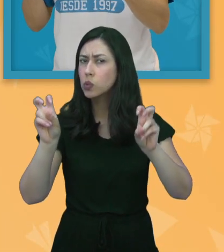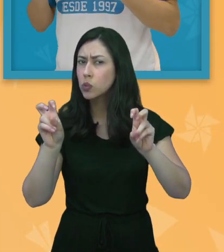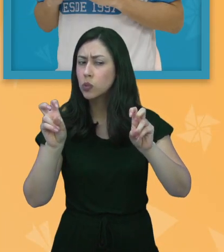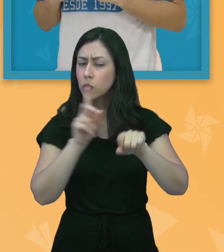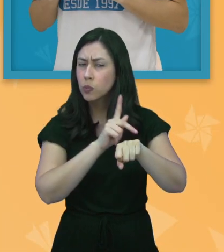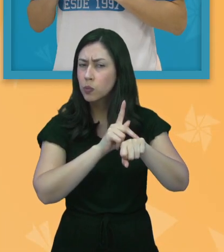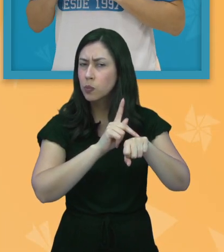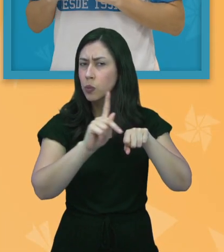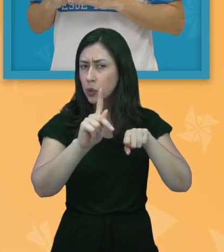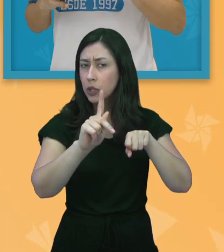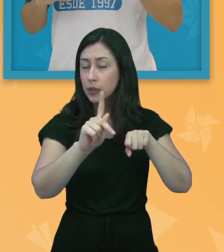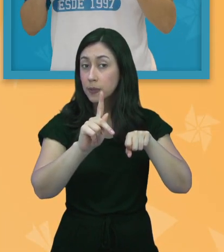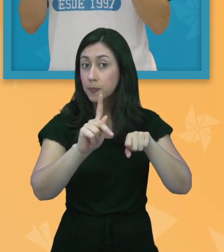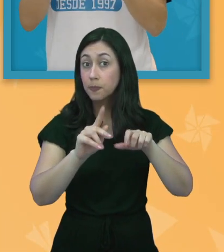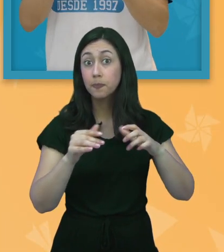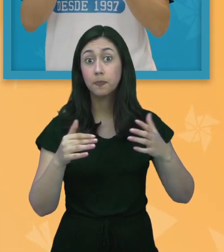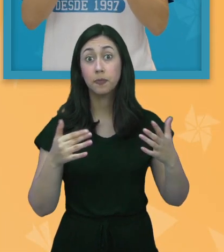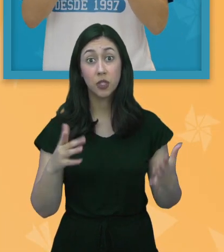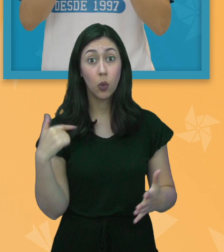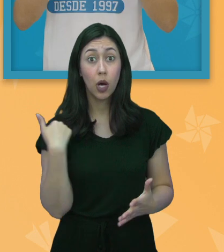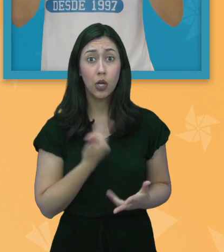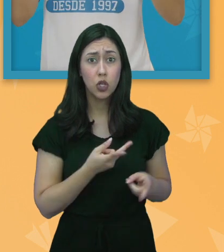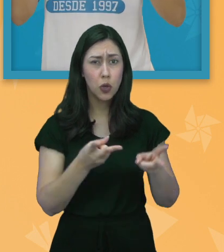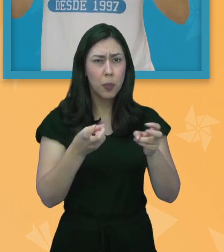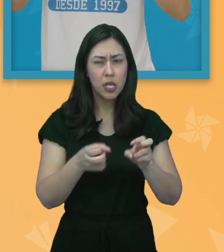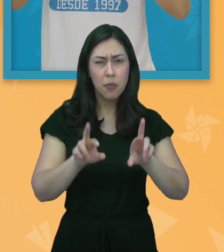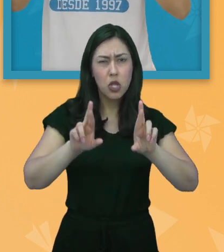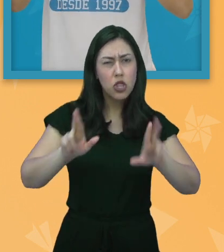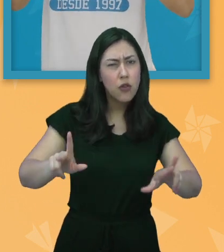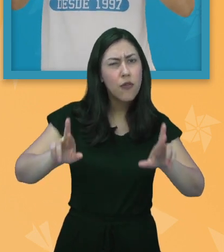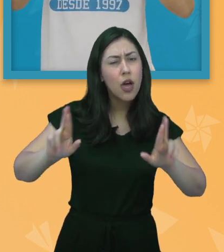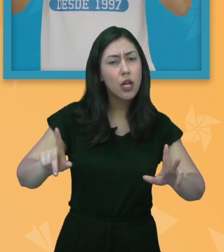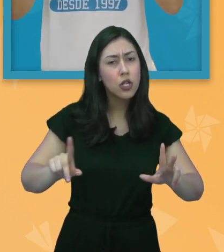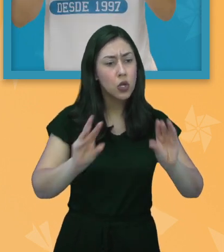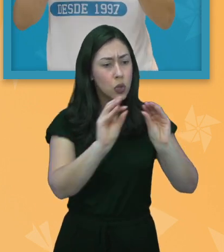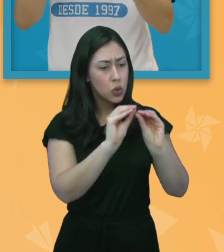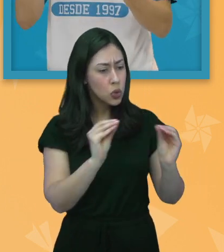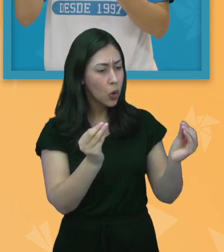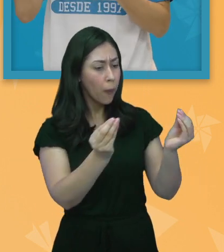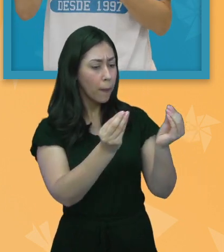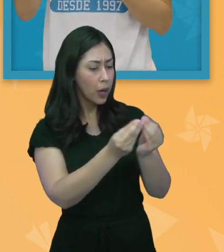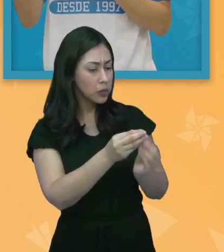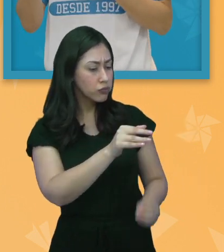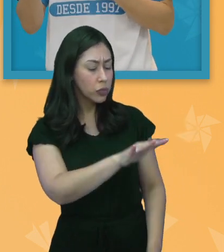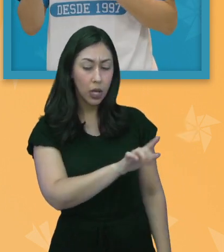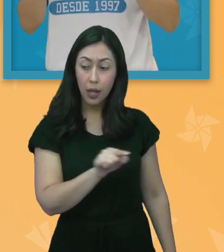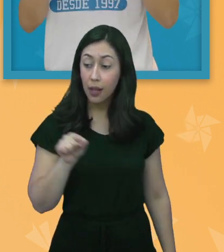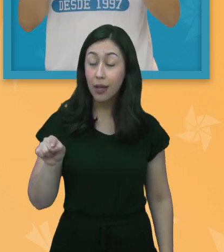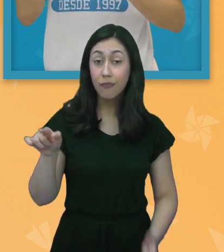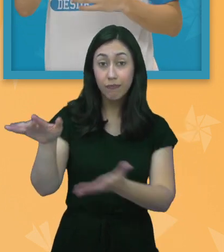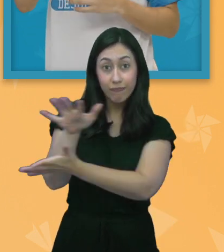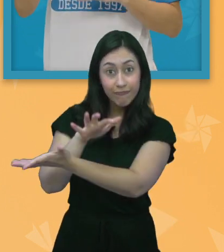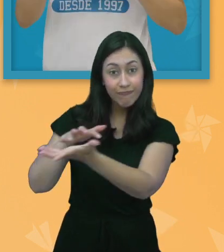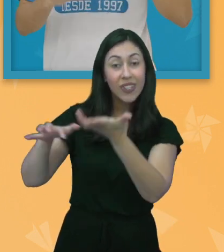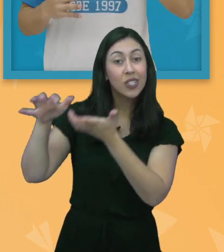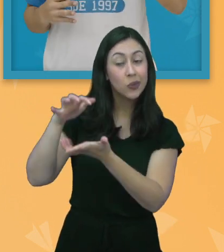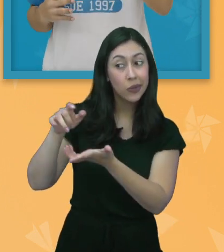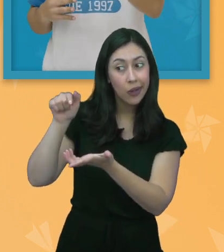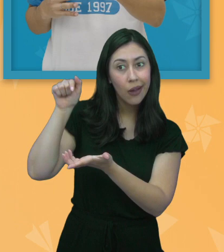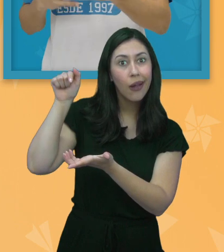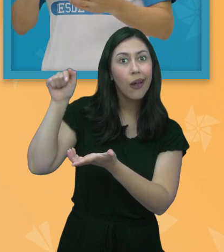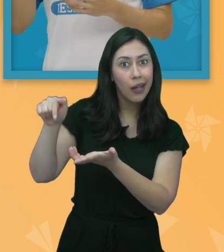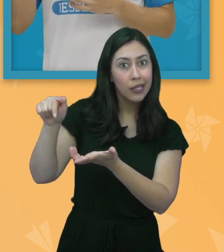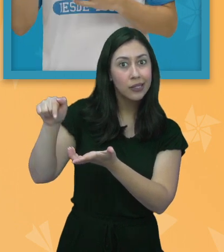pureza. E a partir disso a gente consegue diferenciar o que são realmente substâncias e o que são misturas. Que misturas é o que vai